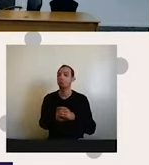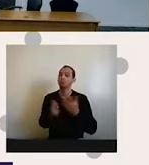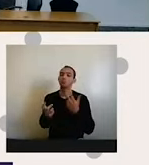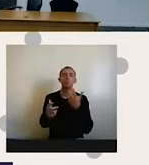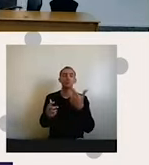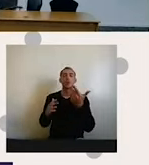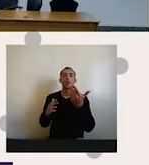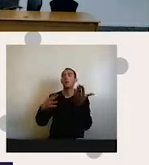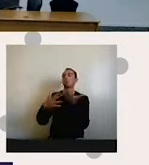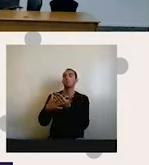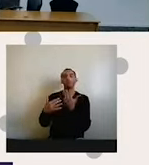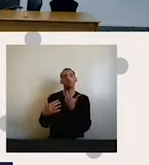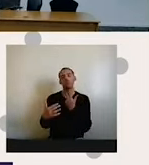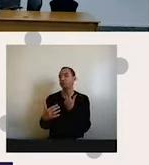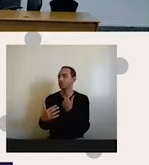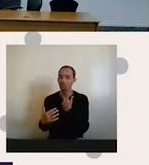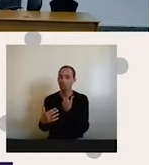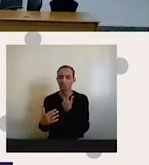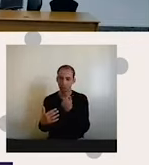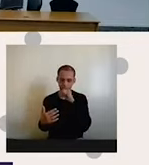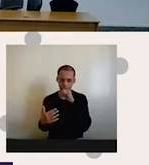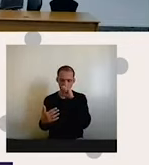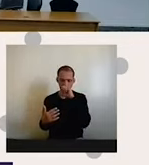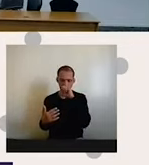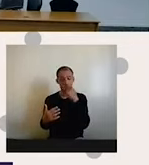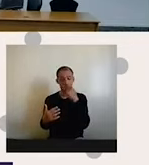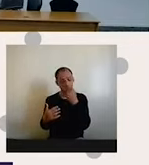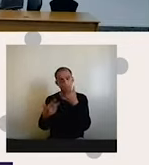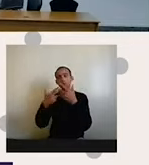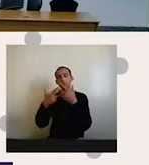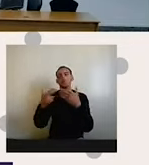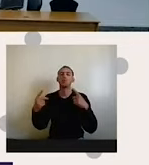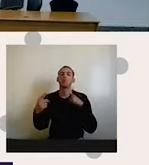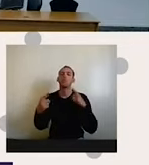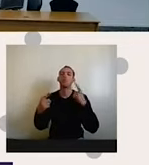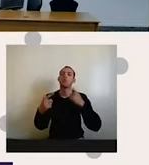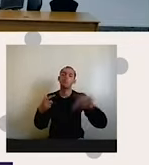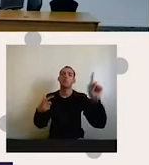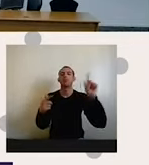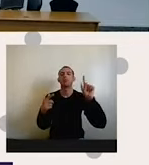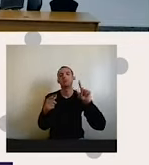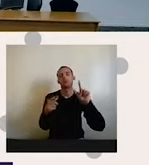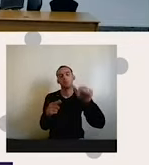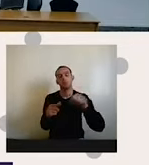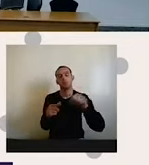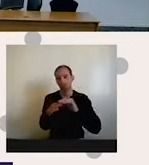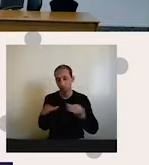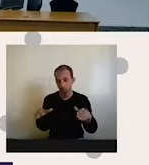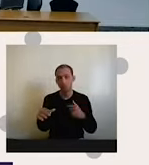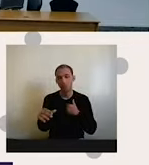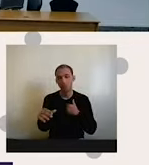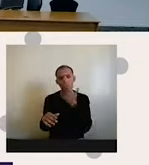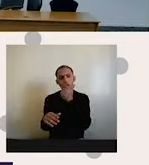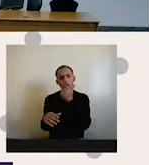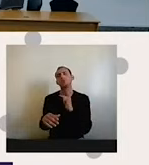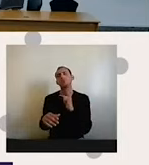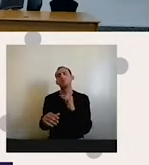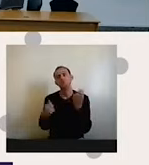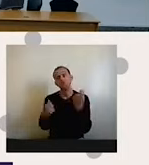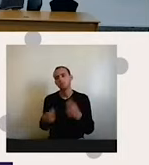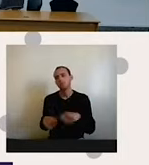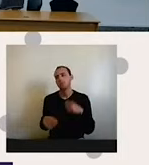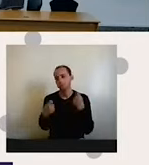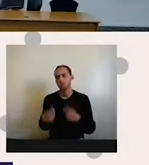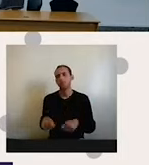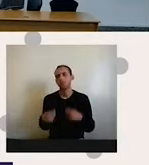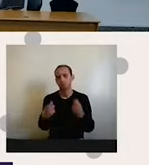E outra coisa, e depois acabou, é que eu acho que a gente precisa ir trabalhar nos setores